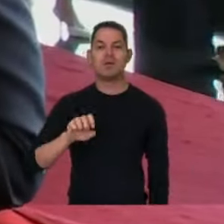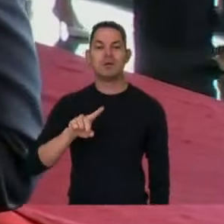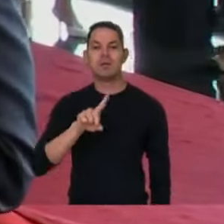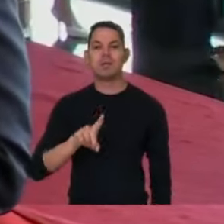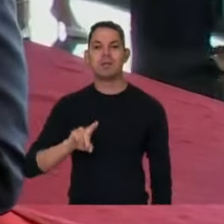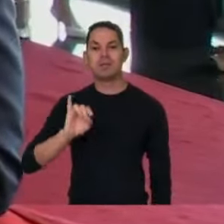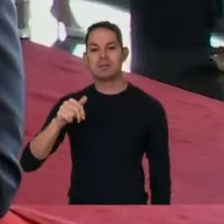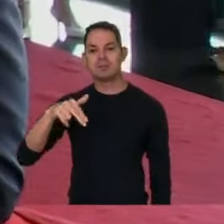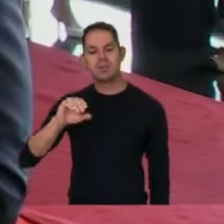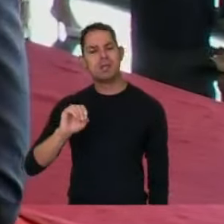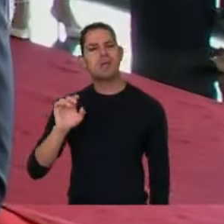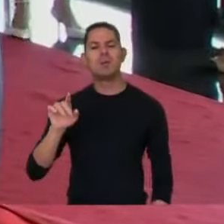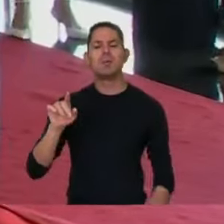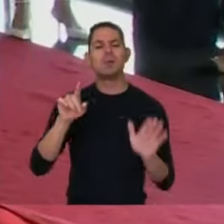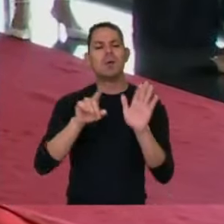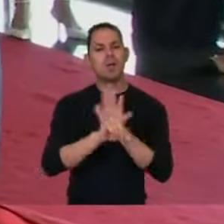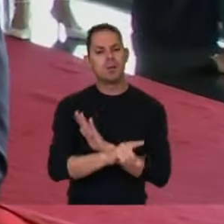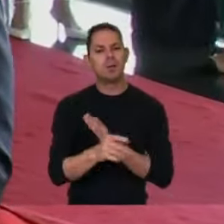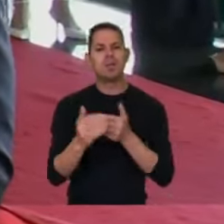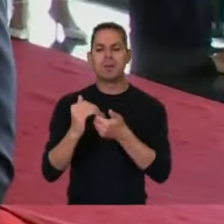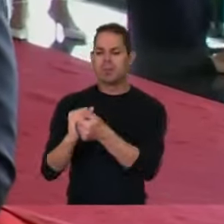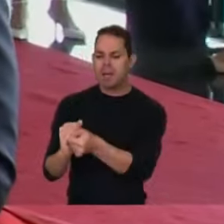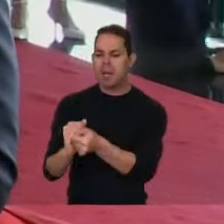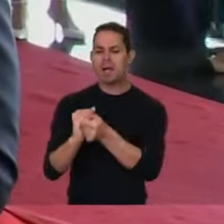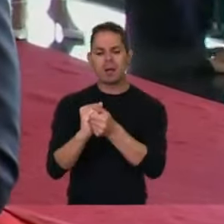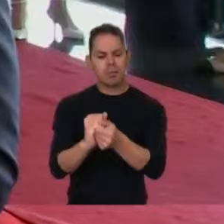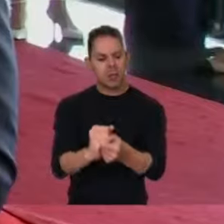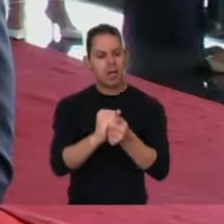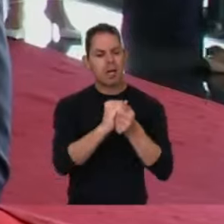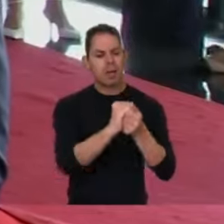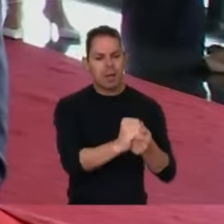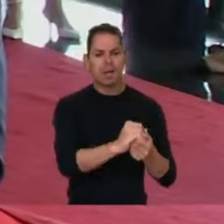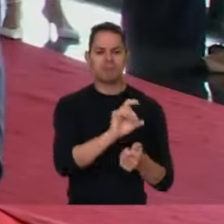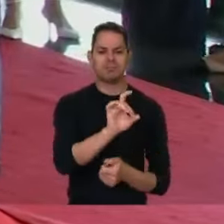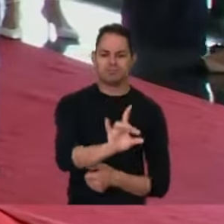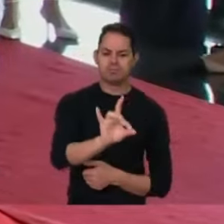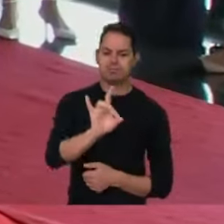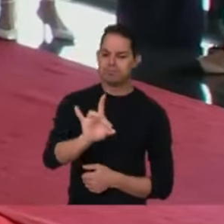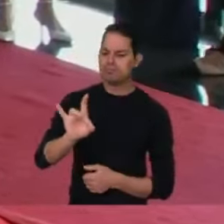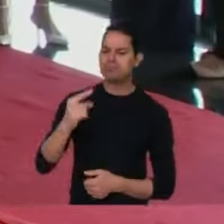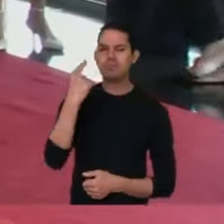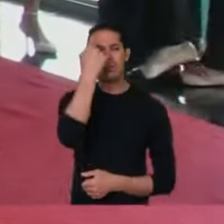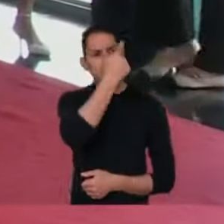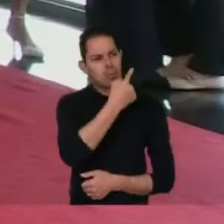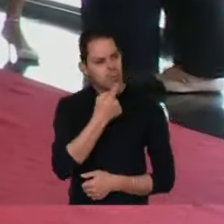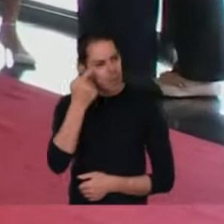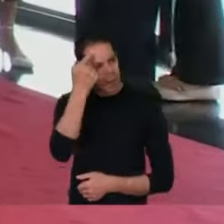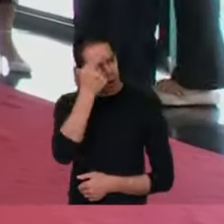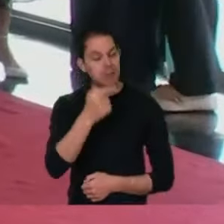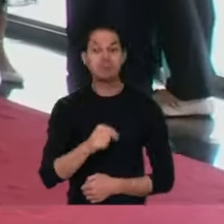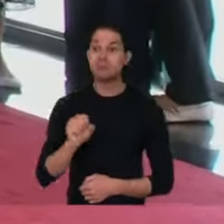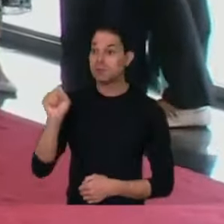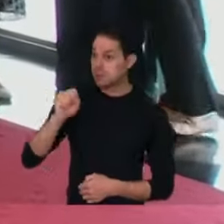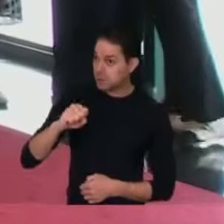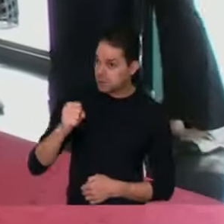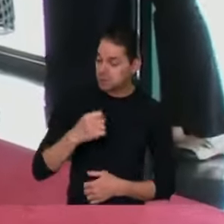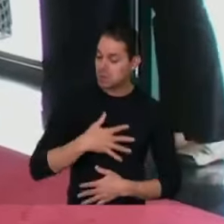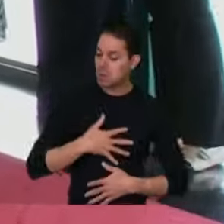foi uma hora de recepção cumprimentando eh cada representante de cada delegação e com muita honra para nós